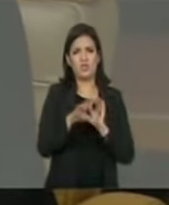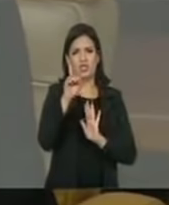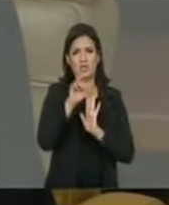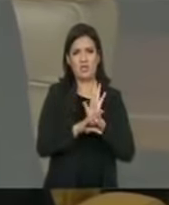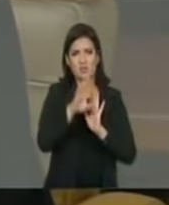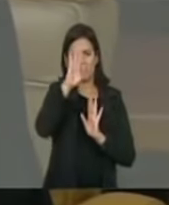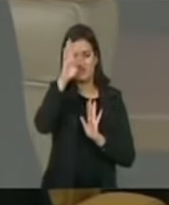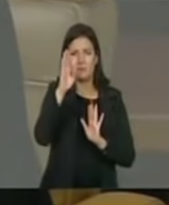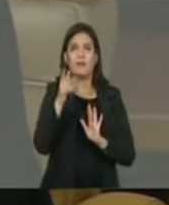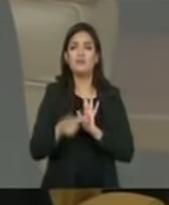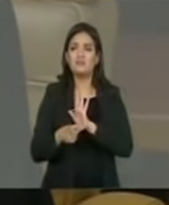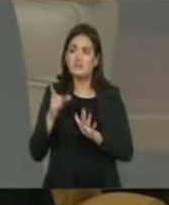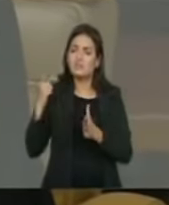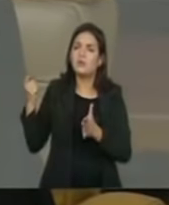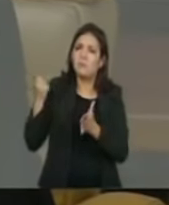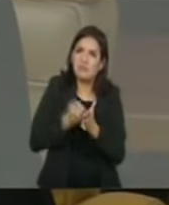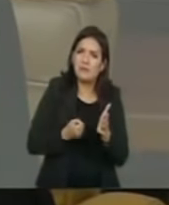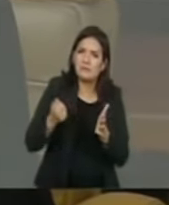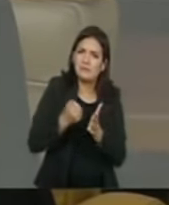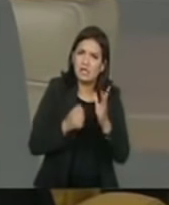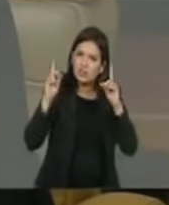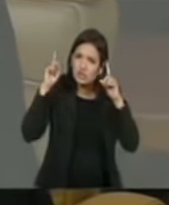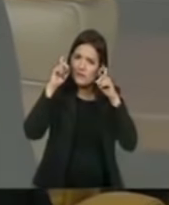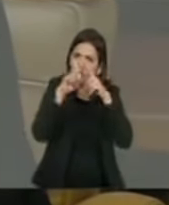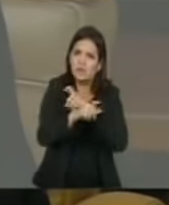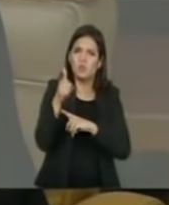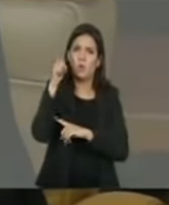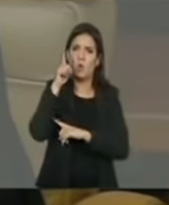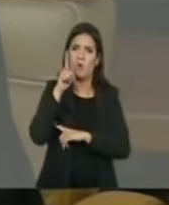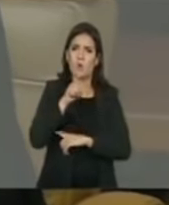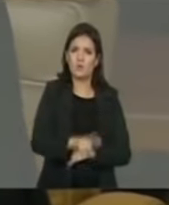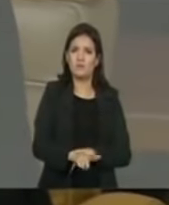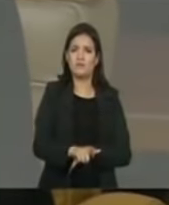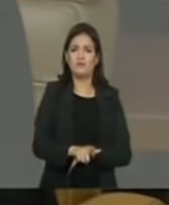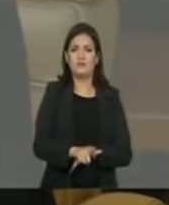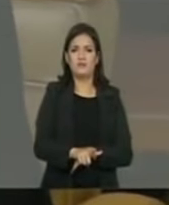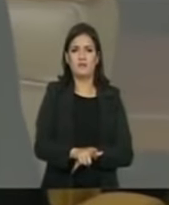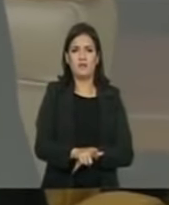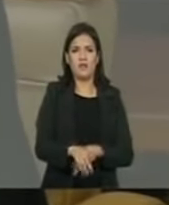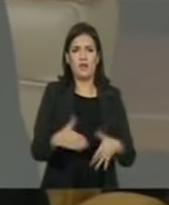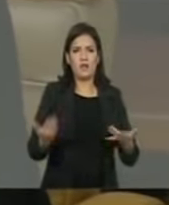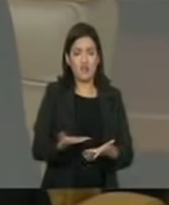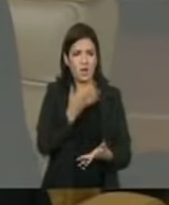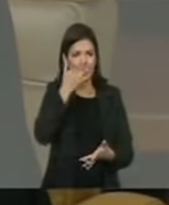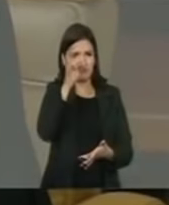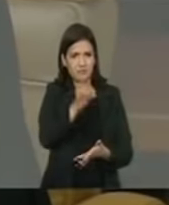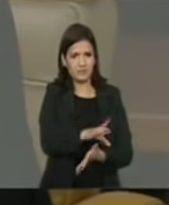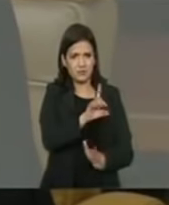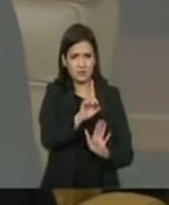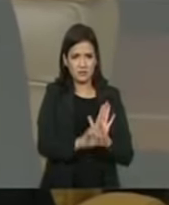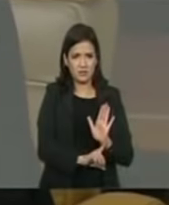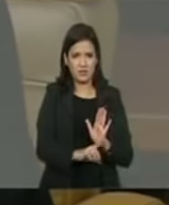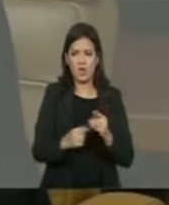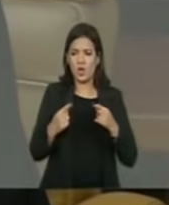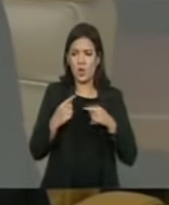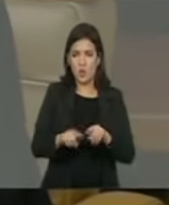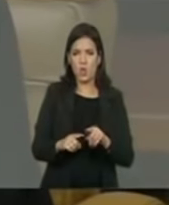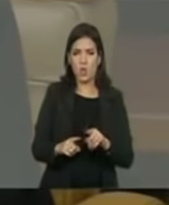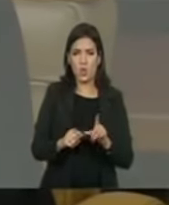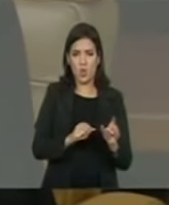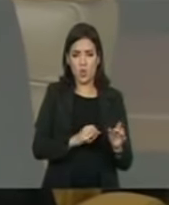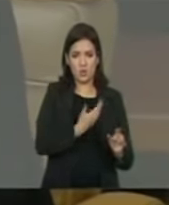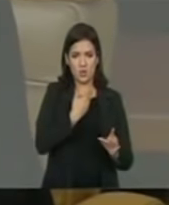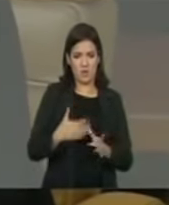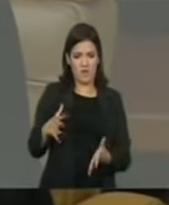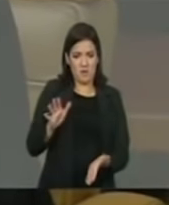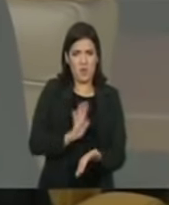conquistados pelos cidadãos em sua histórica e permanente luta contra a opressão do poder como aquele que assegura a qualquer